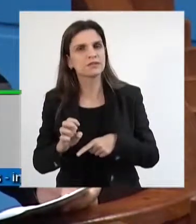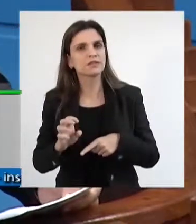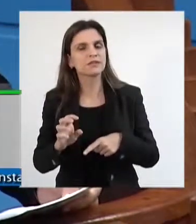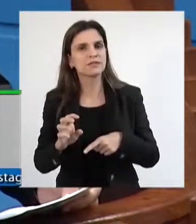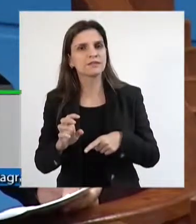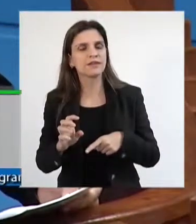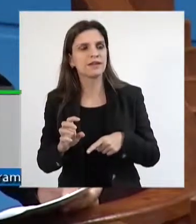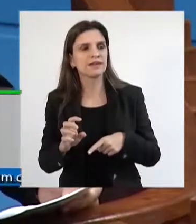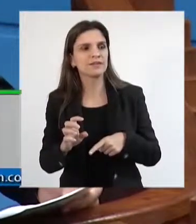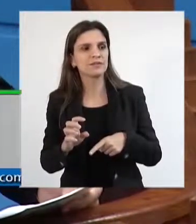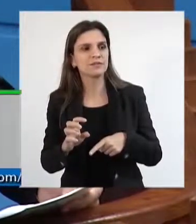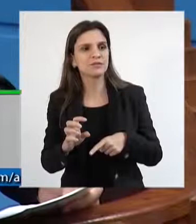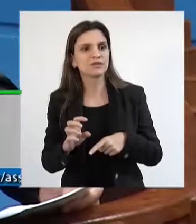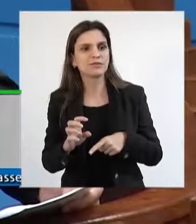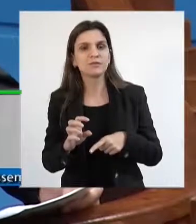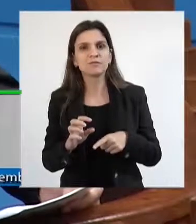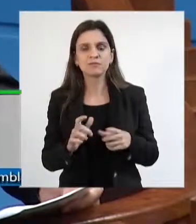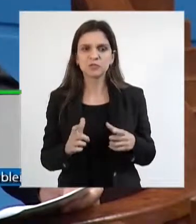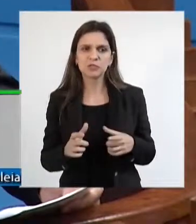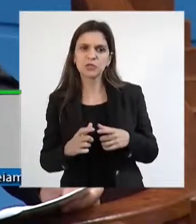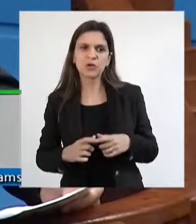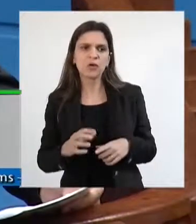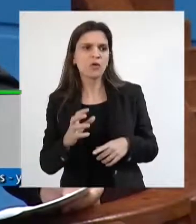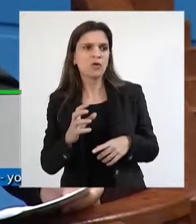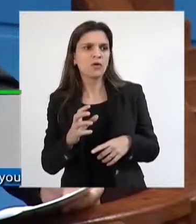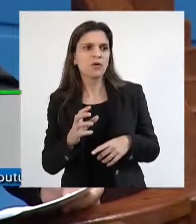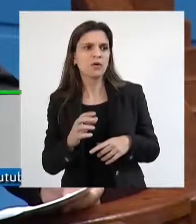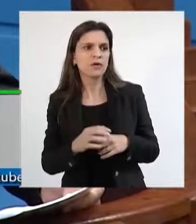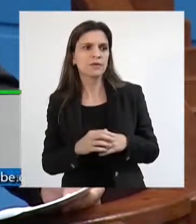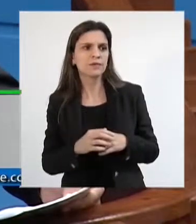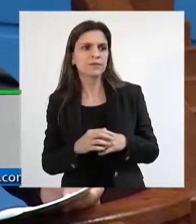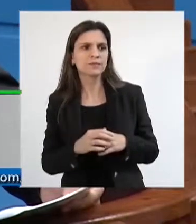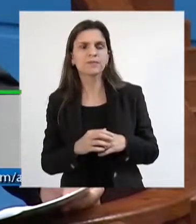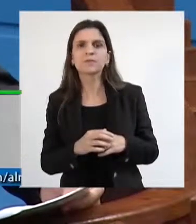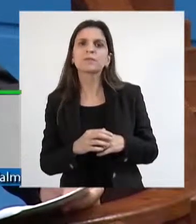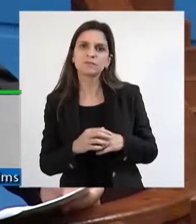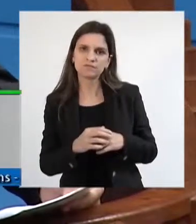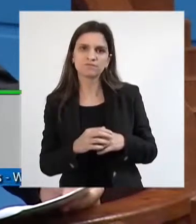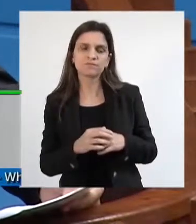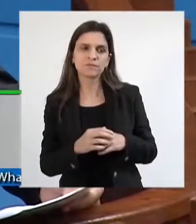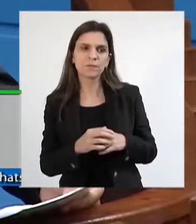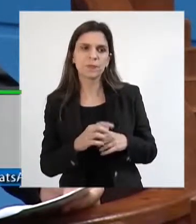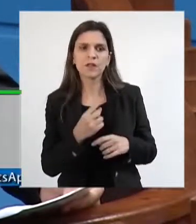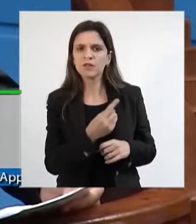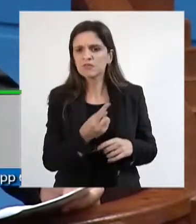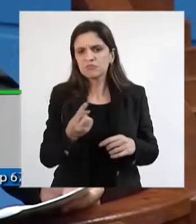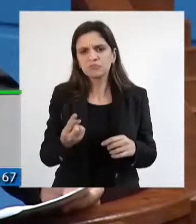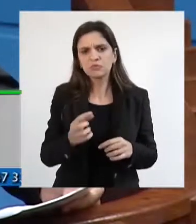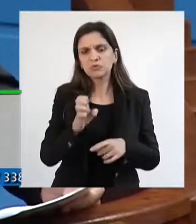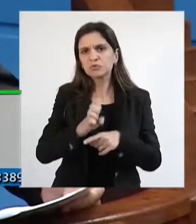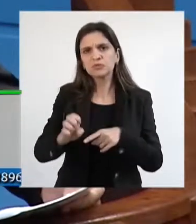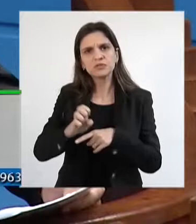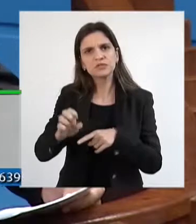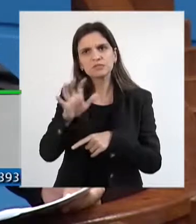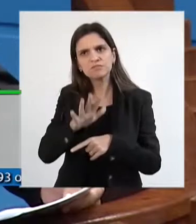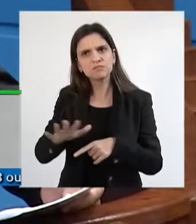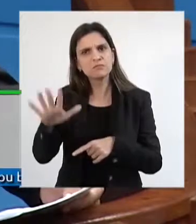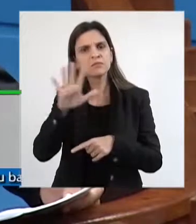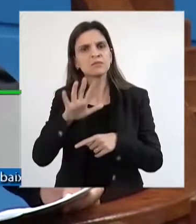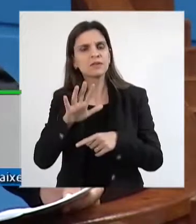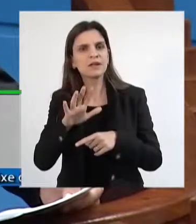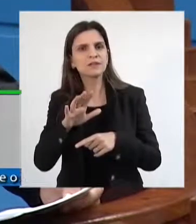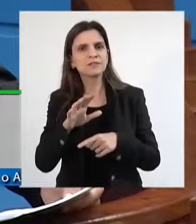dos poucos estados brasileiros que tivemos aumentos significativos no final do ano e no